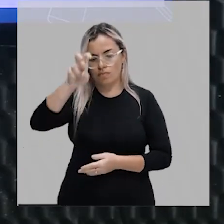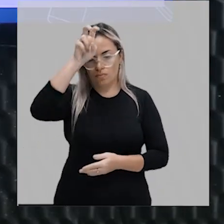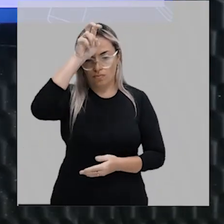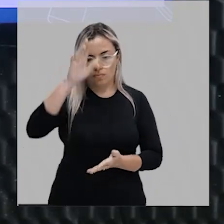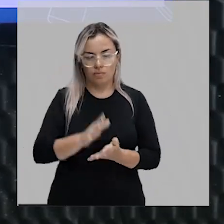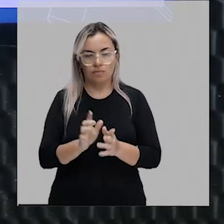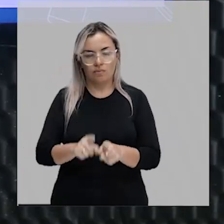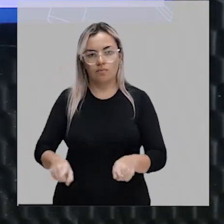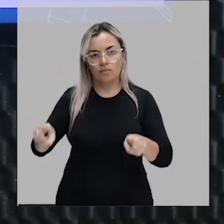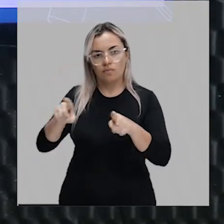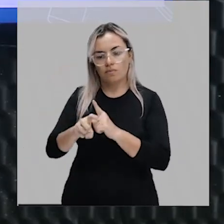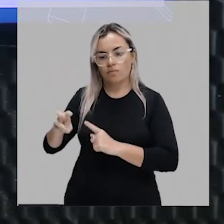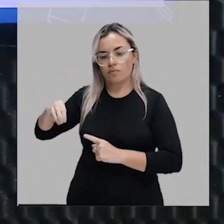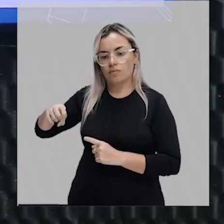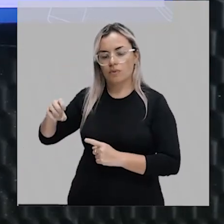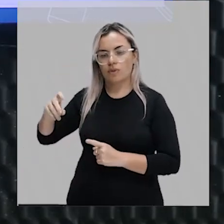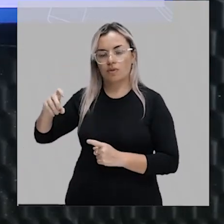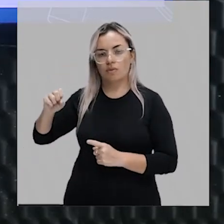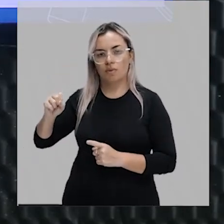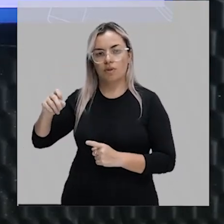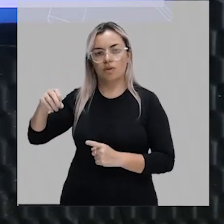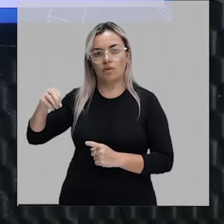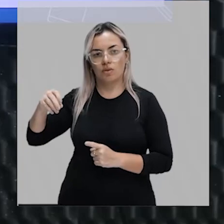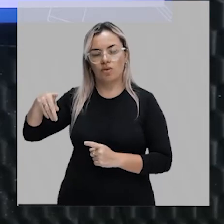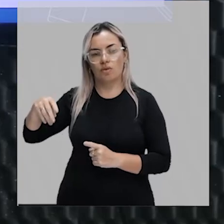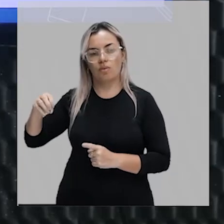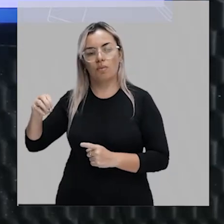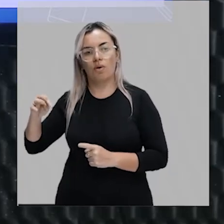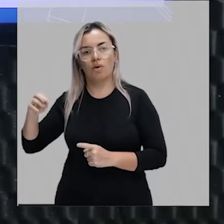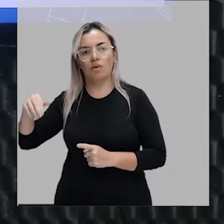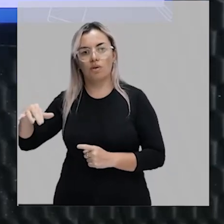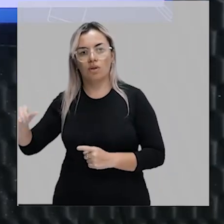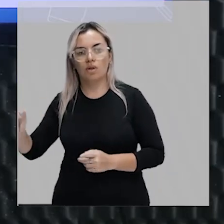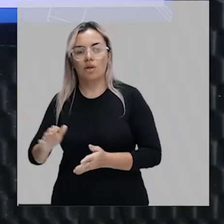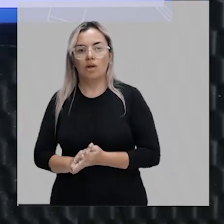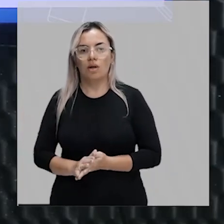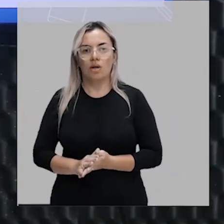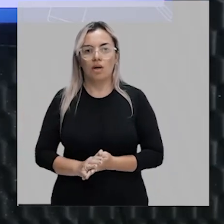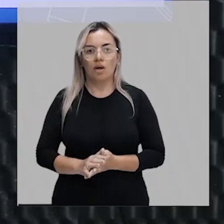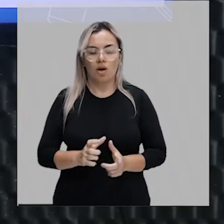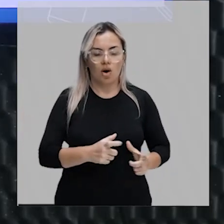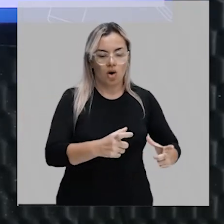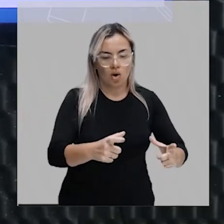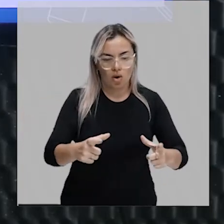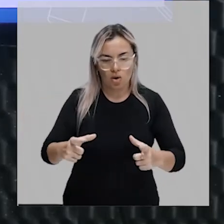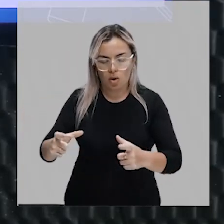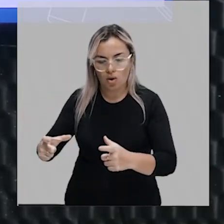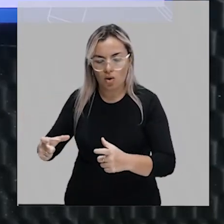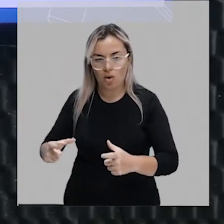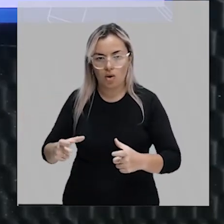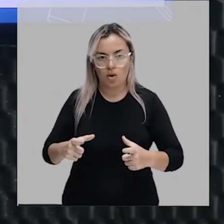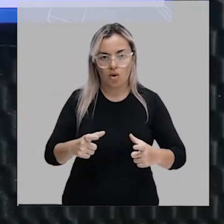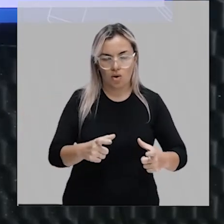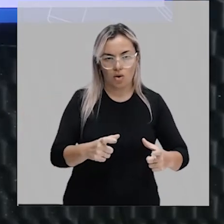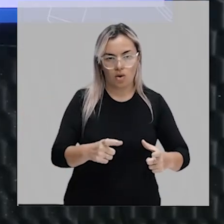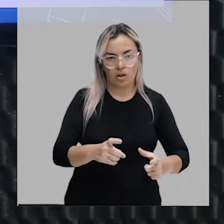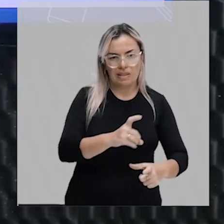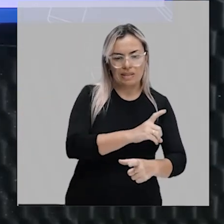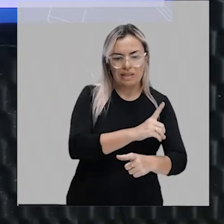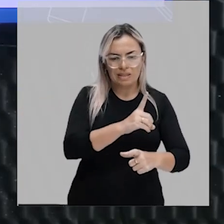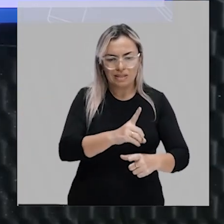da Mesopotâmia, nós iremos observar ambientes desérticos, ou até mesmo